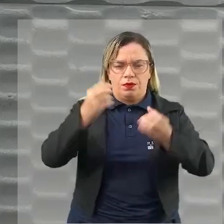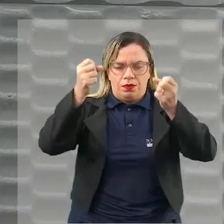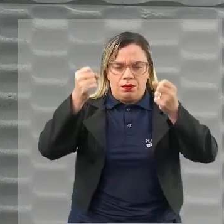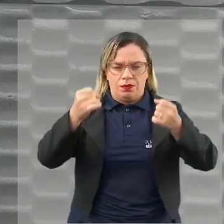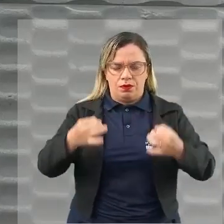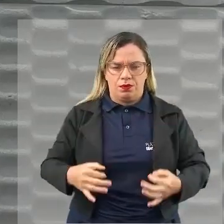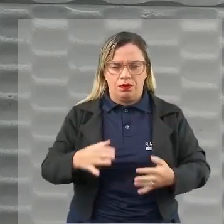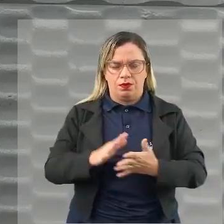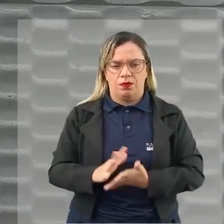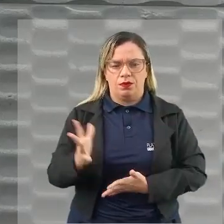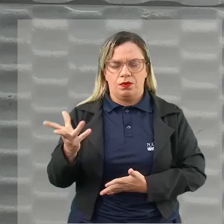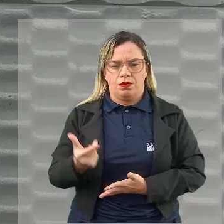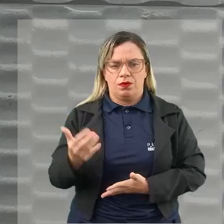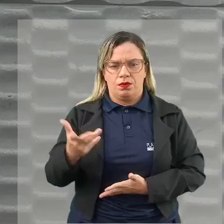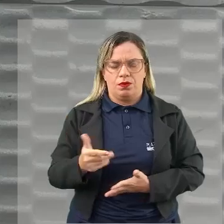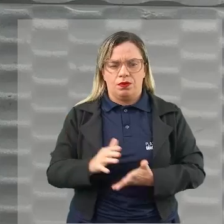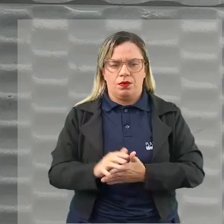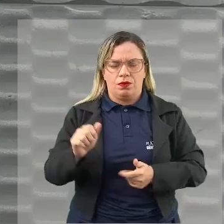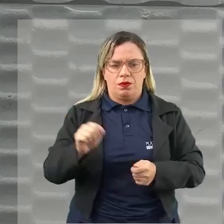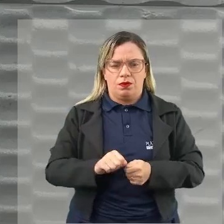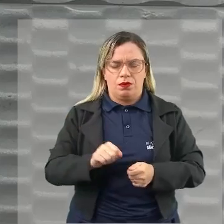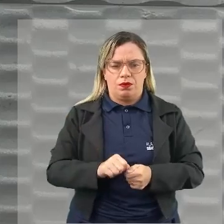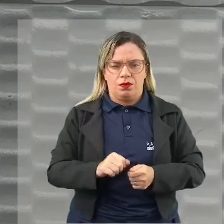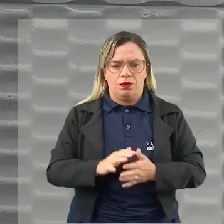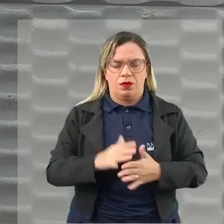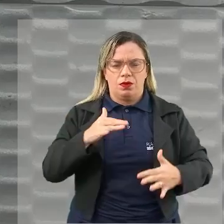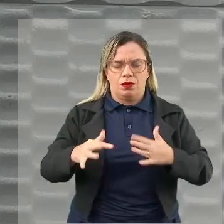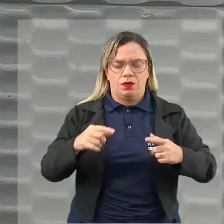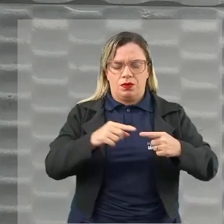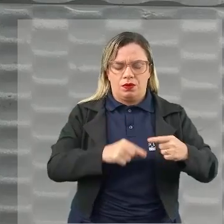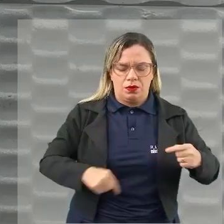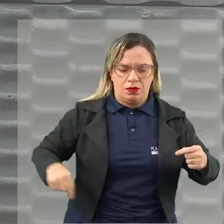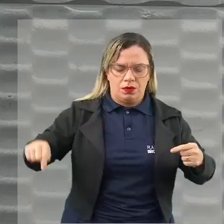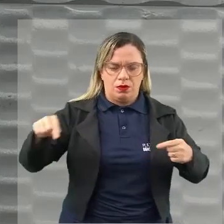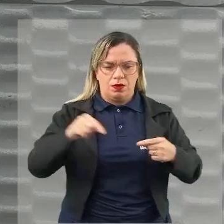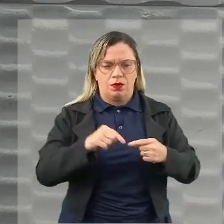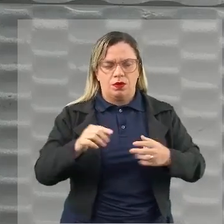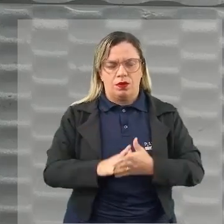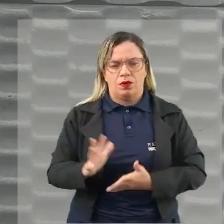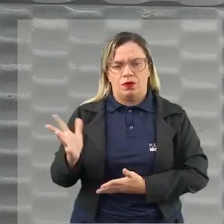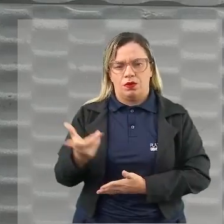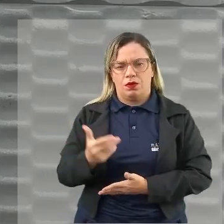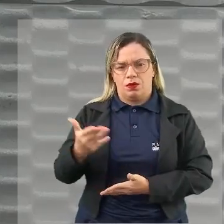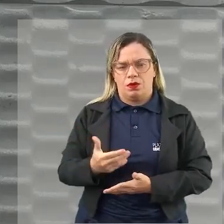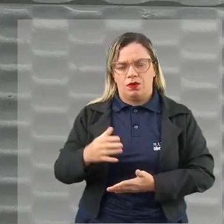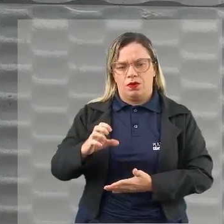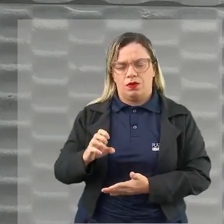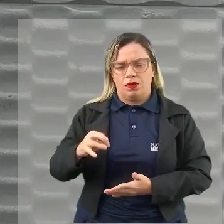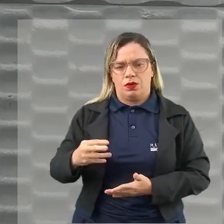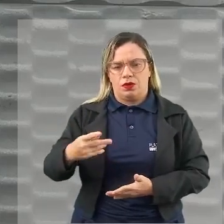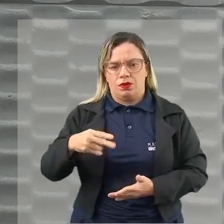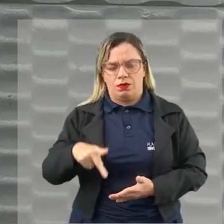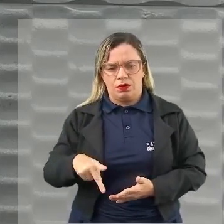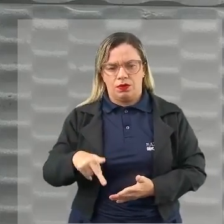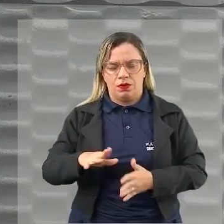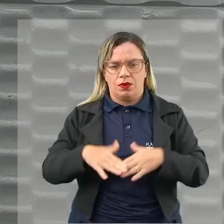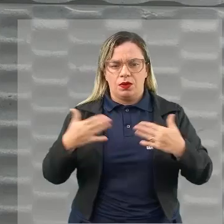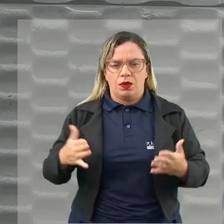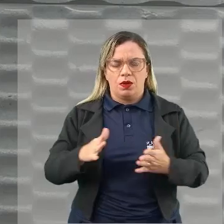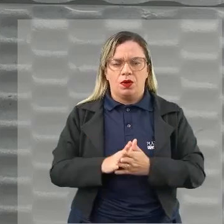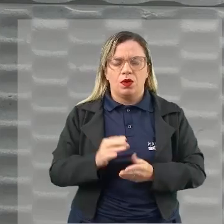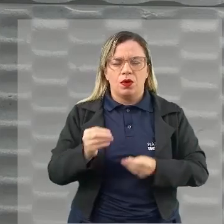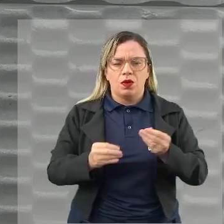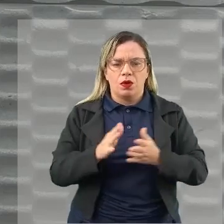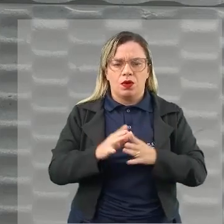a aceleração que faz o movimento ser circular, que é a aceleração centrípeta. Como é que é a formulazinha?